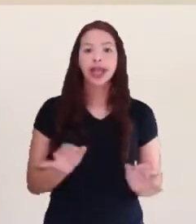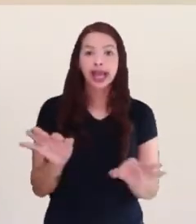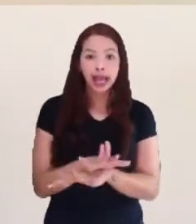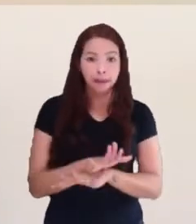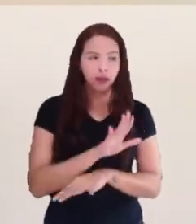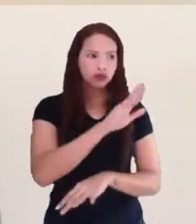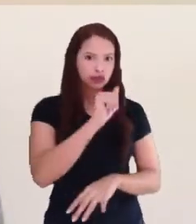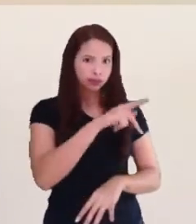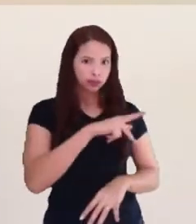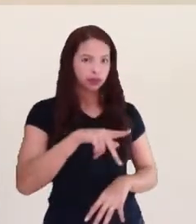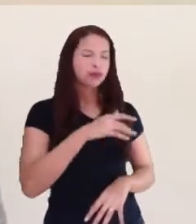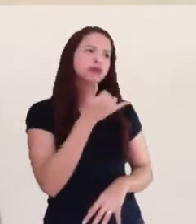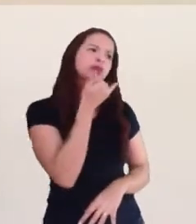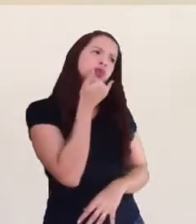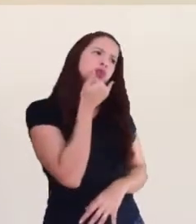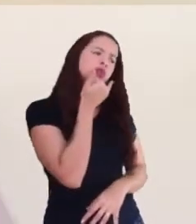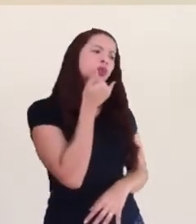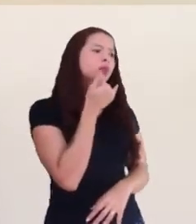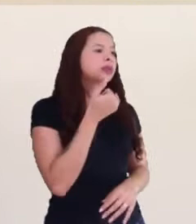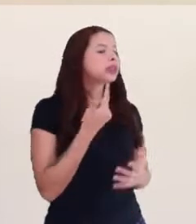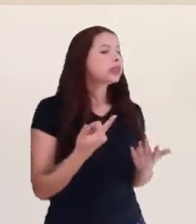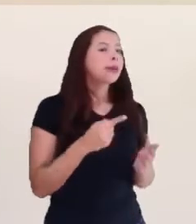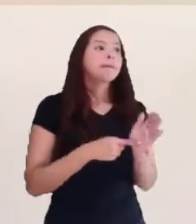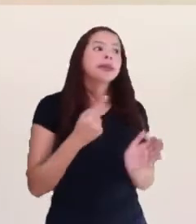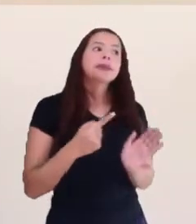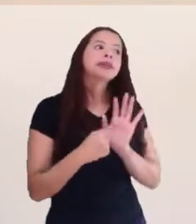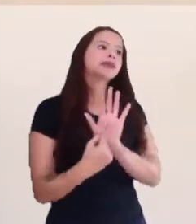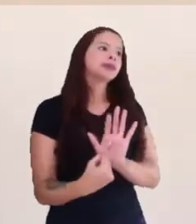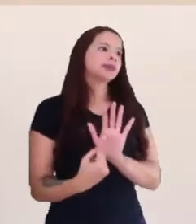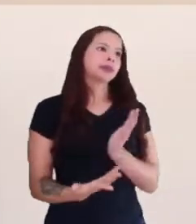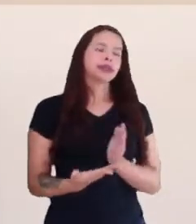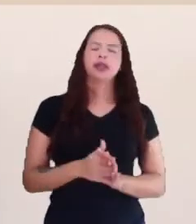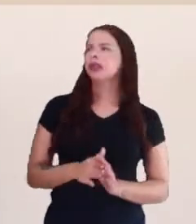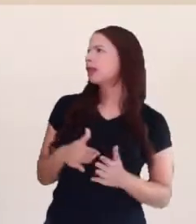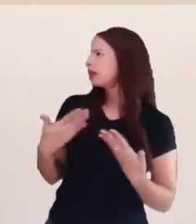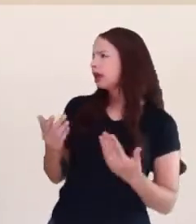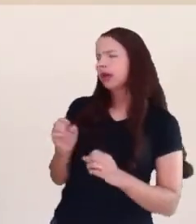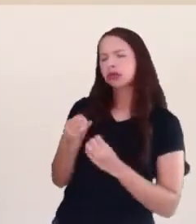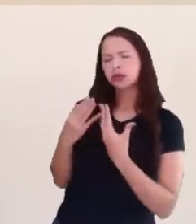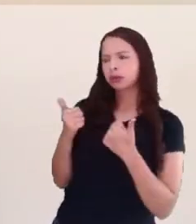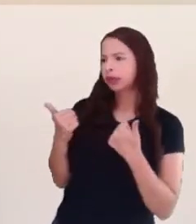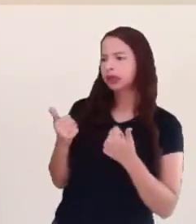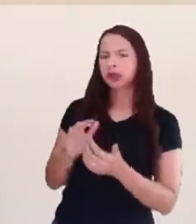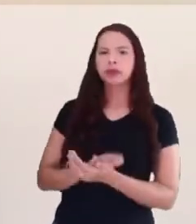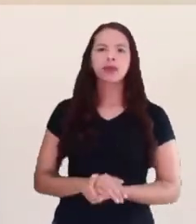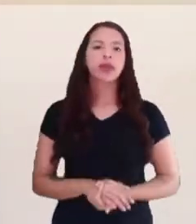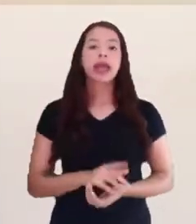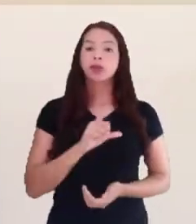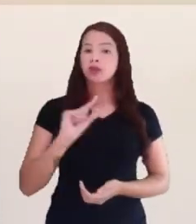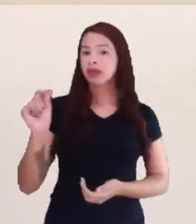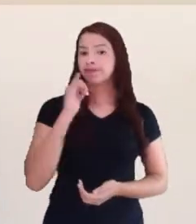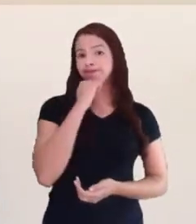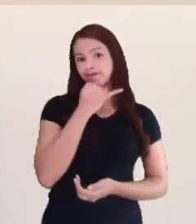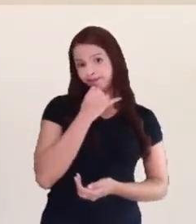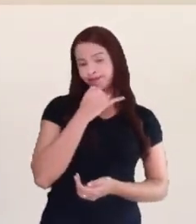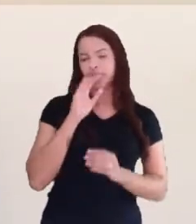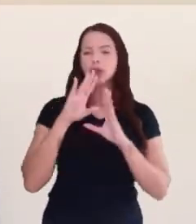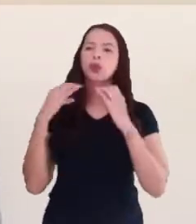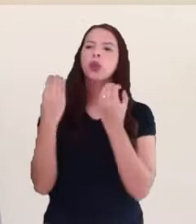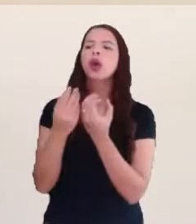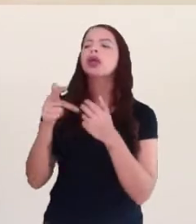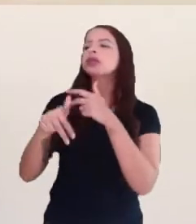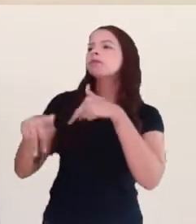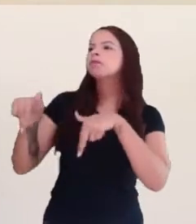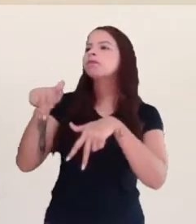acabou a apresentação, eu falei, ô André, desculpa, eu fiquei nervoso, é a primeira vez que eu tô apresentando aquele, tudo bem e tal. Mas eu saí triste, né? Fiquei rodando